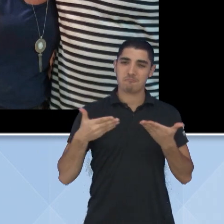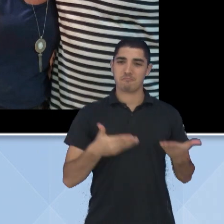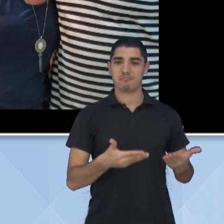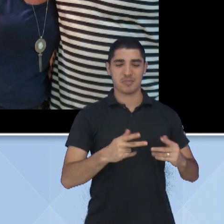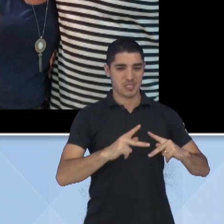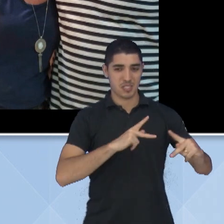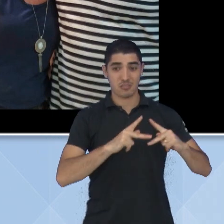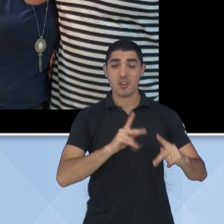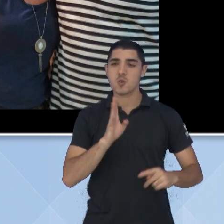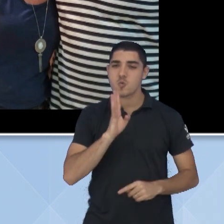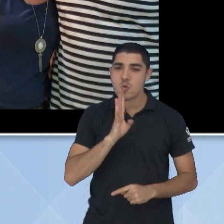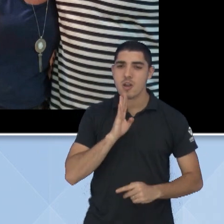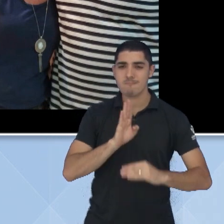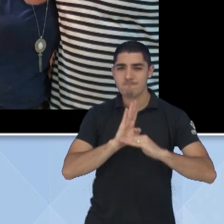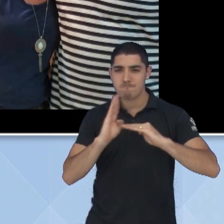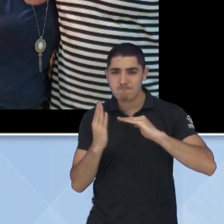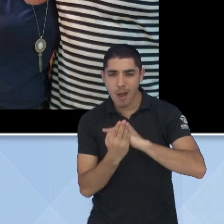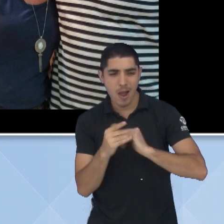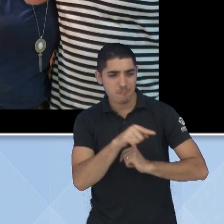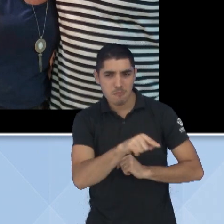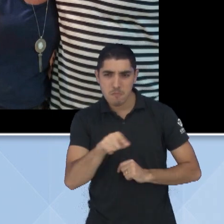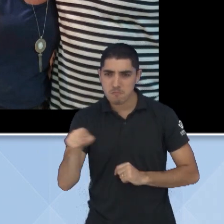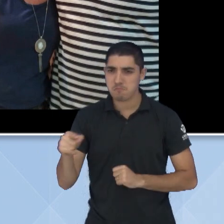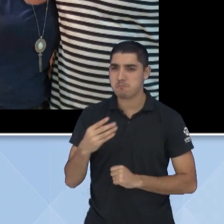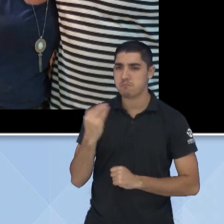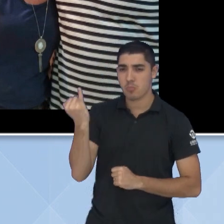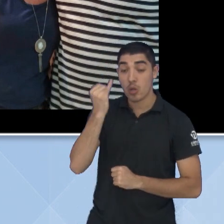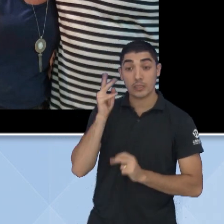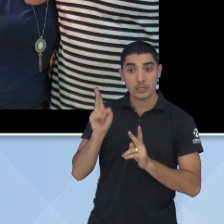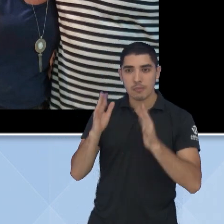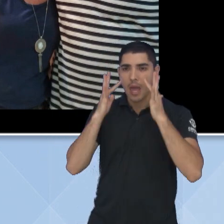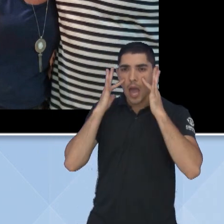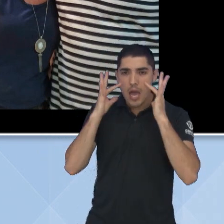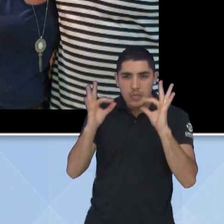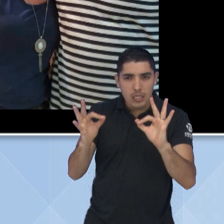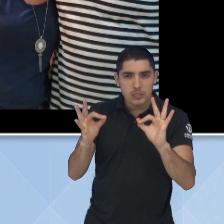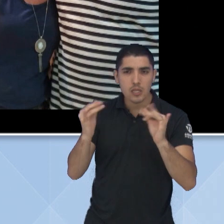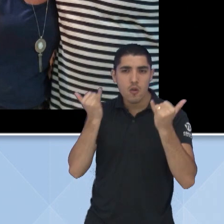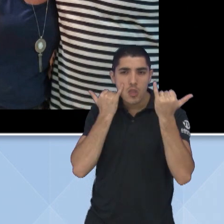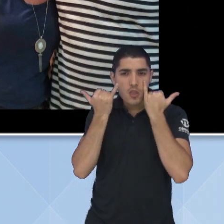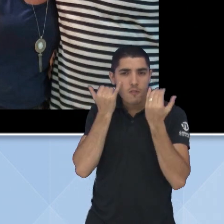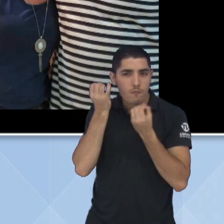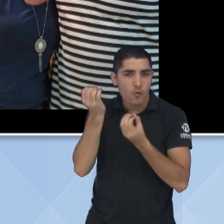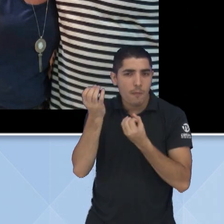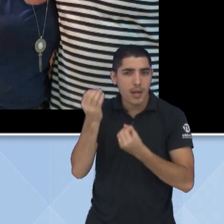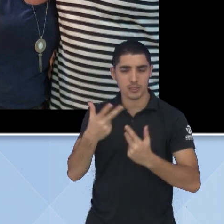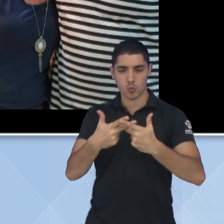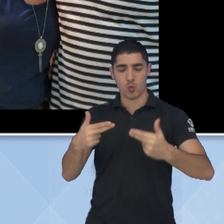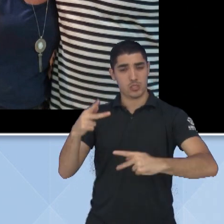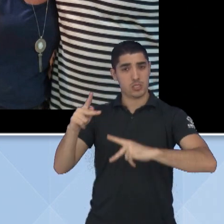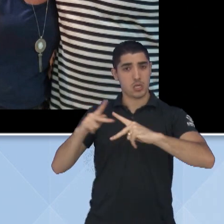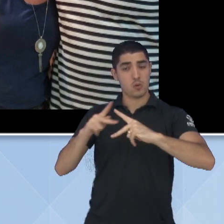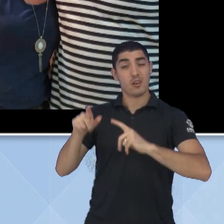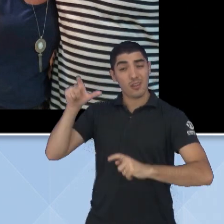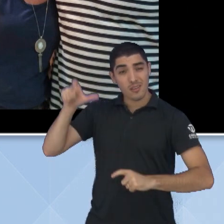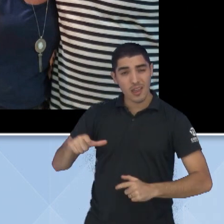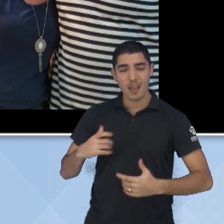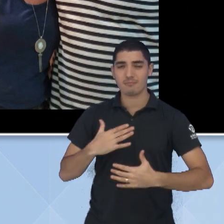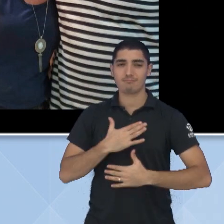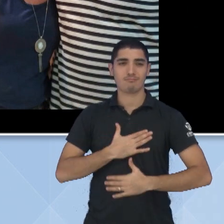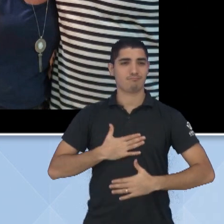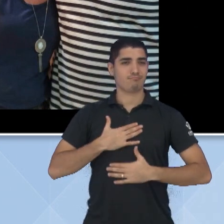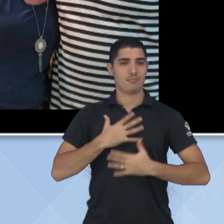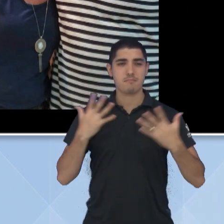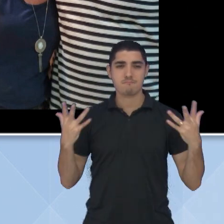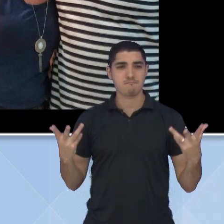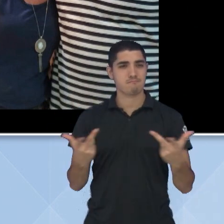os bairros promissores, sempre antenado nas notícias de São José e deslumbrado por sua beleza. Era encantado por